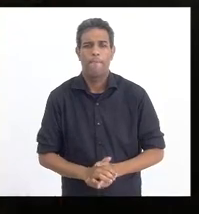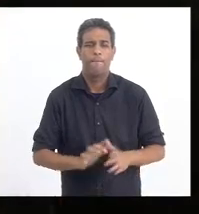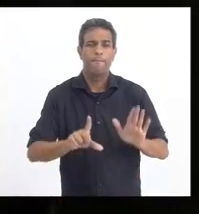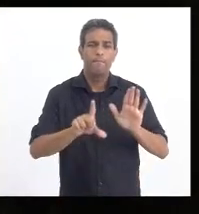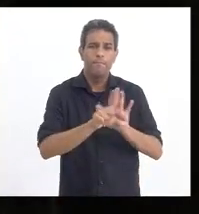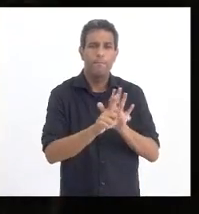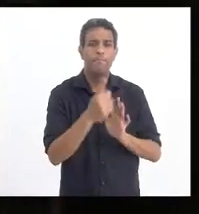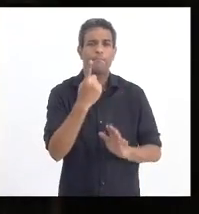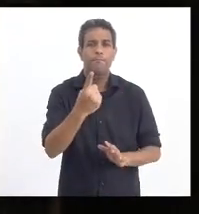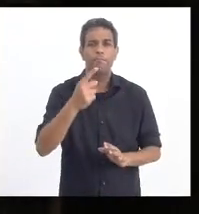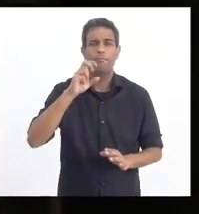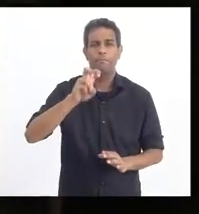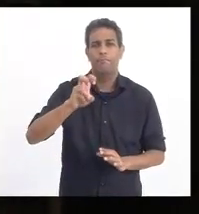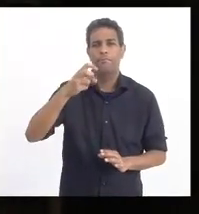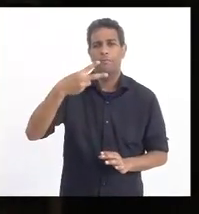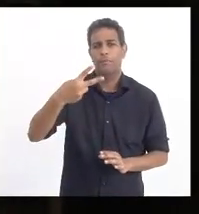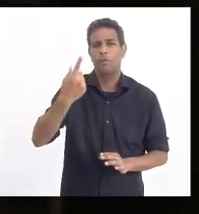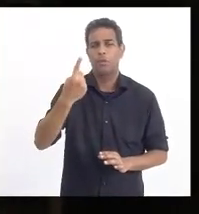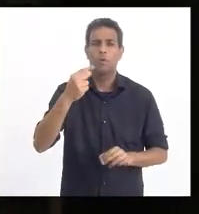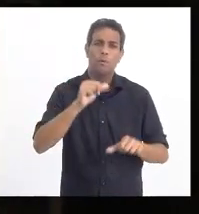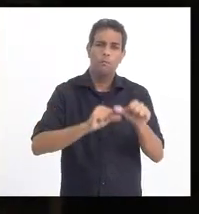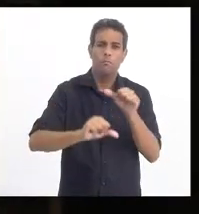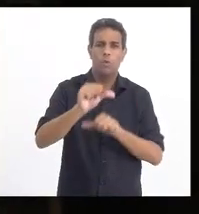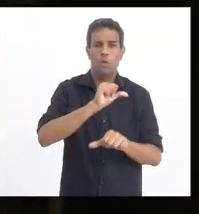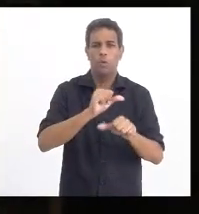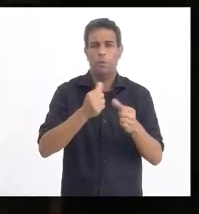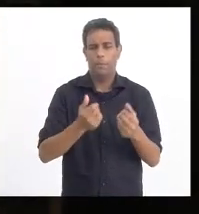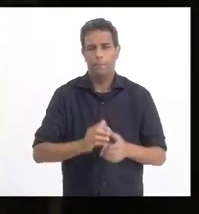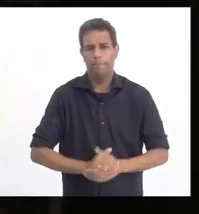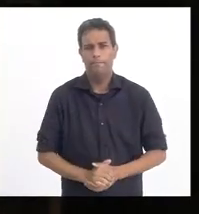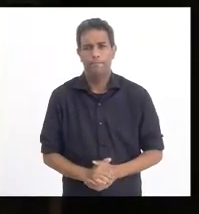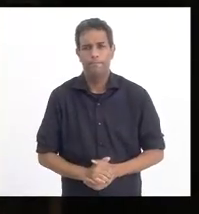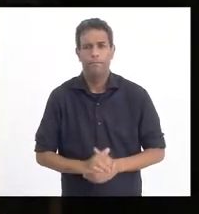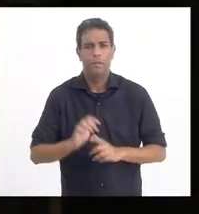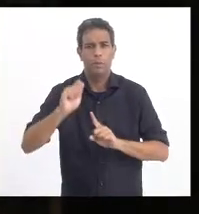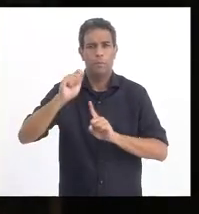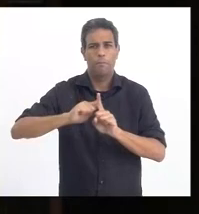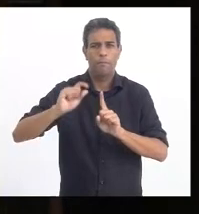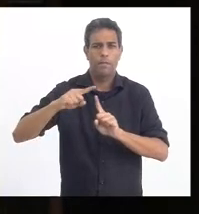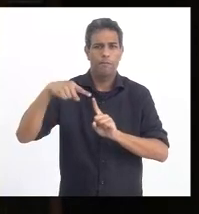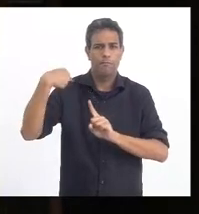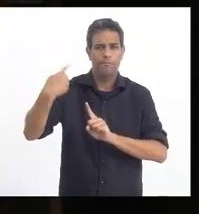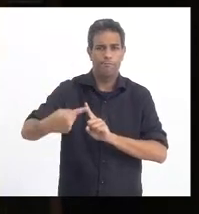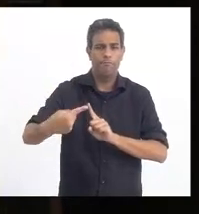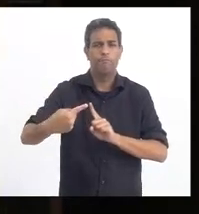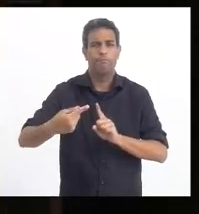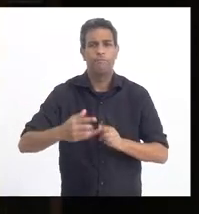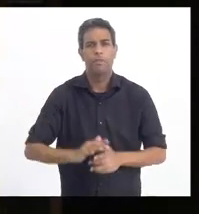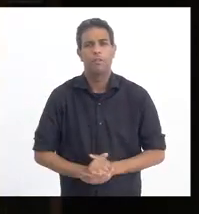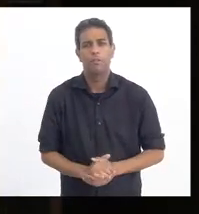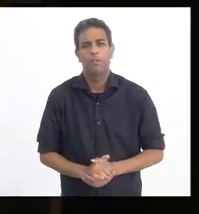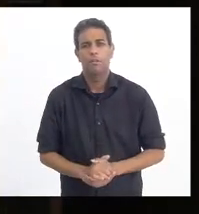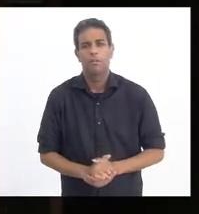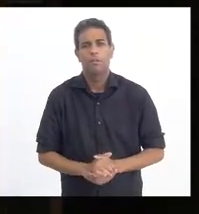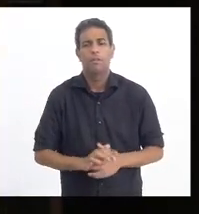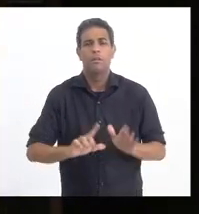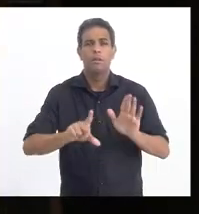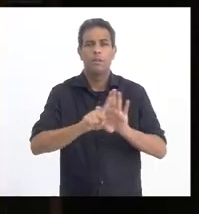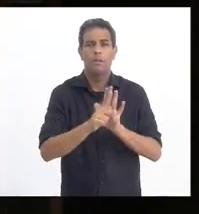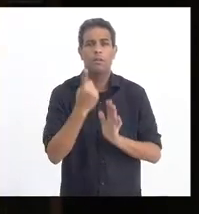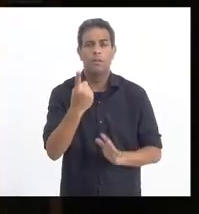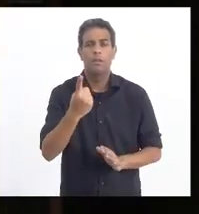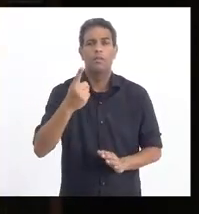1521 Errei vou Gol essa autorização é um mês depois foi feita em